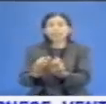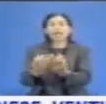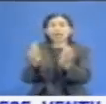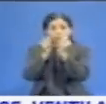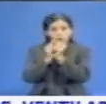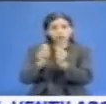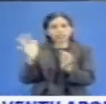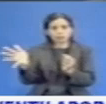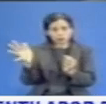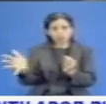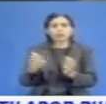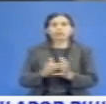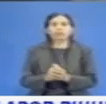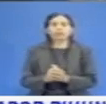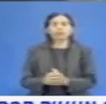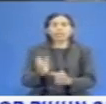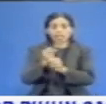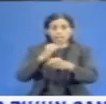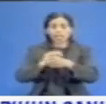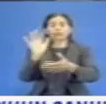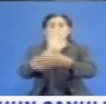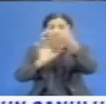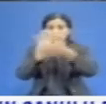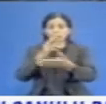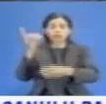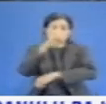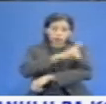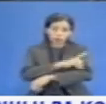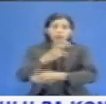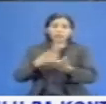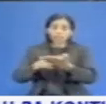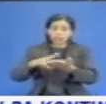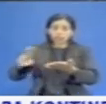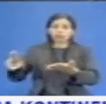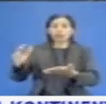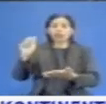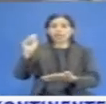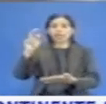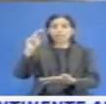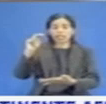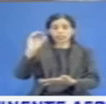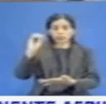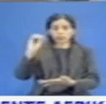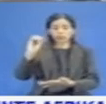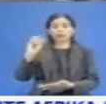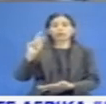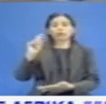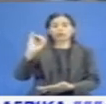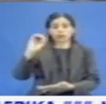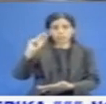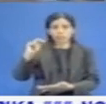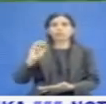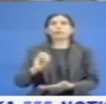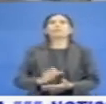Limanulo. Ação idane, onde comemora Loron Santo Antônio Nian e Atinan idane. A atividade é